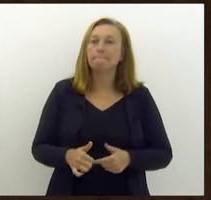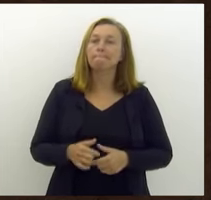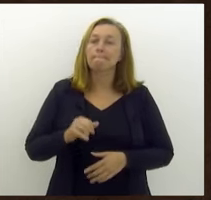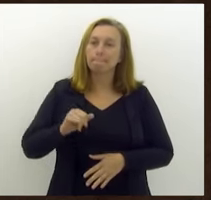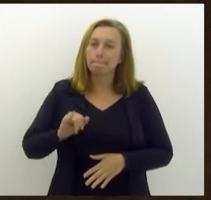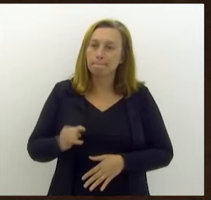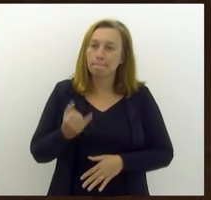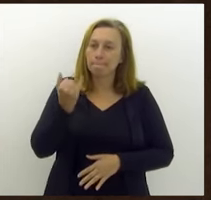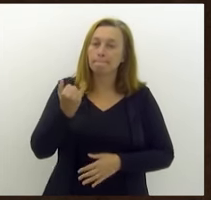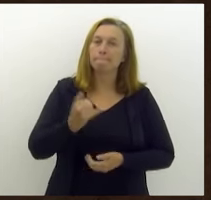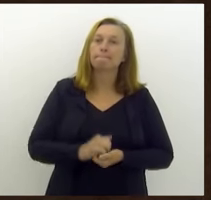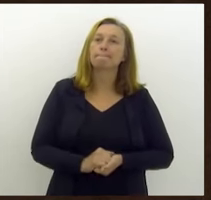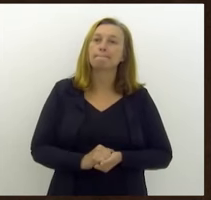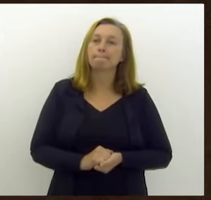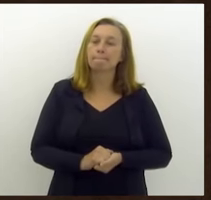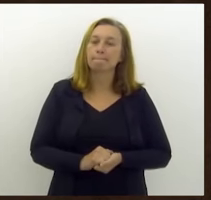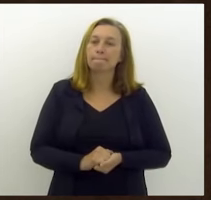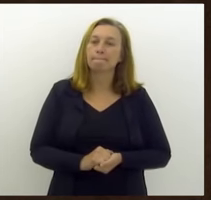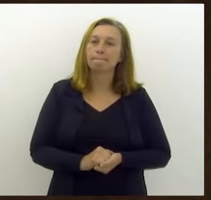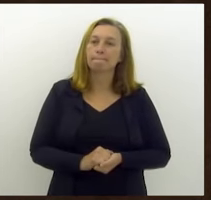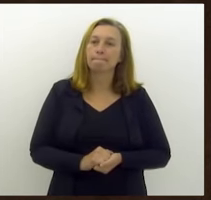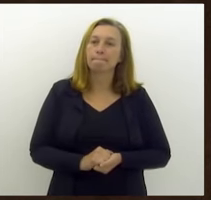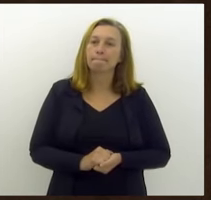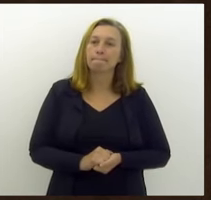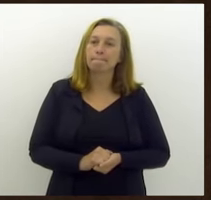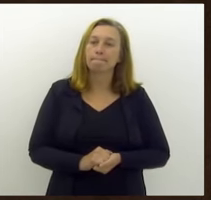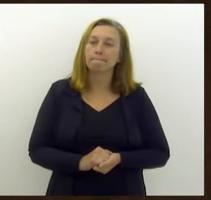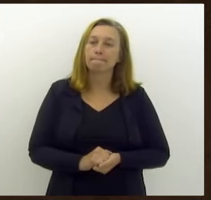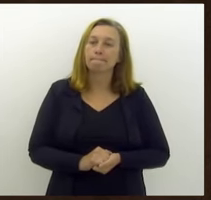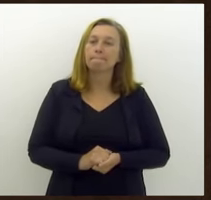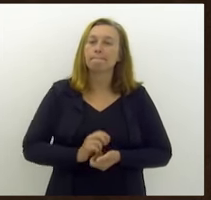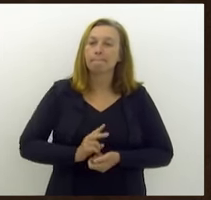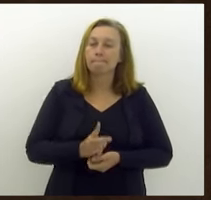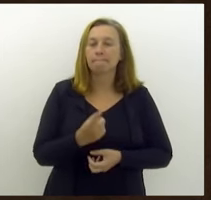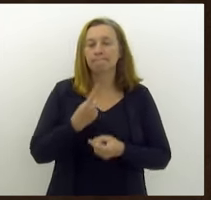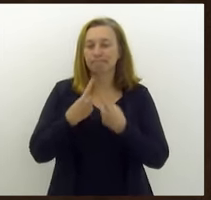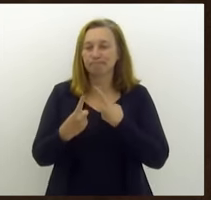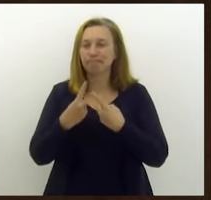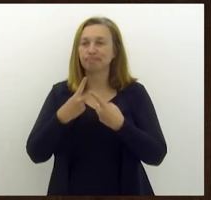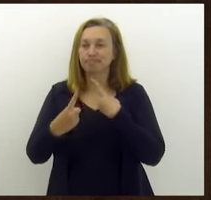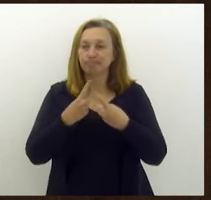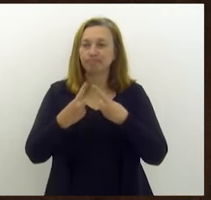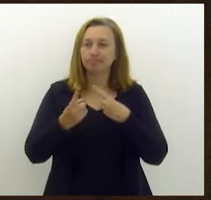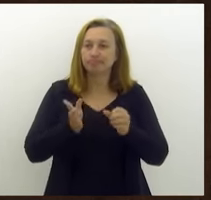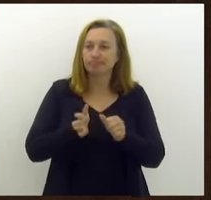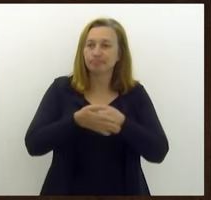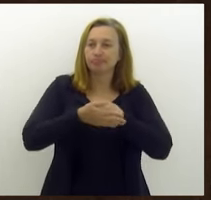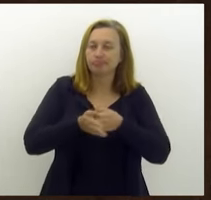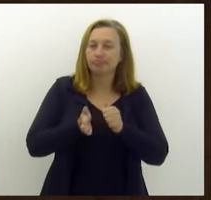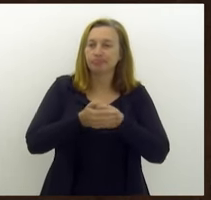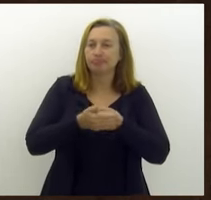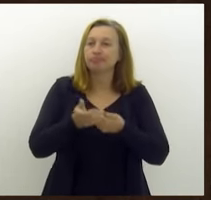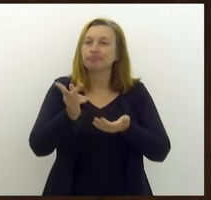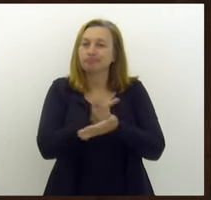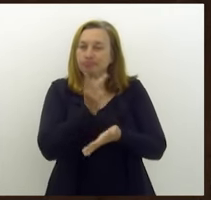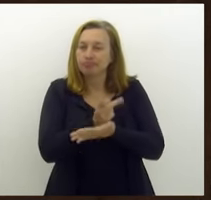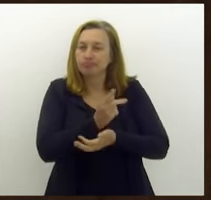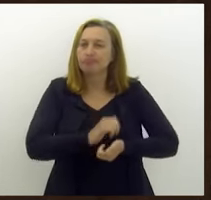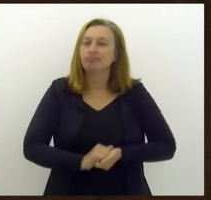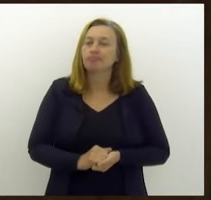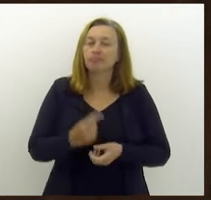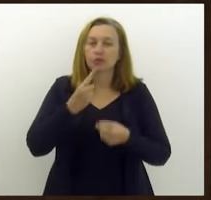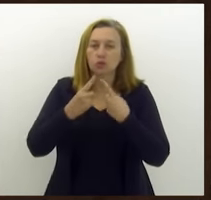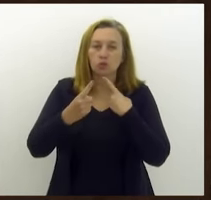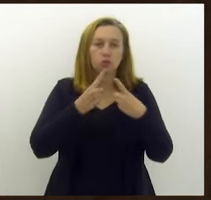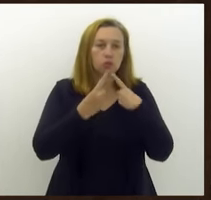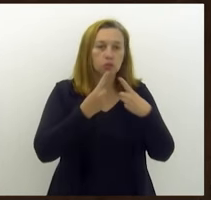nefasto que permite que a gente fique toda hora discutindo e tendo que tapar buraco tapar o sol com a peneira em vez da gente discutir